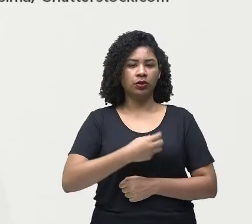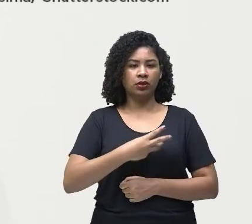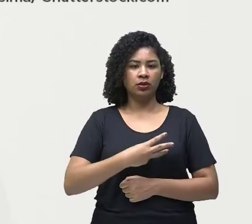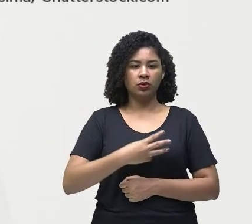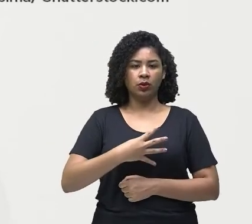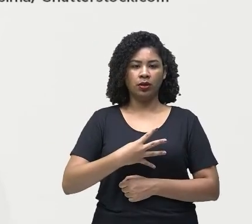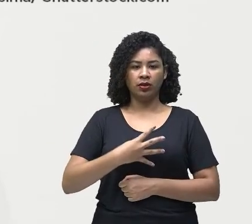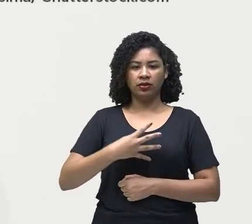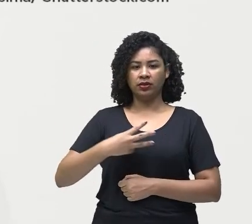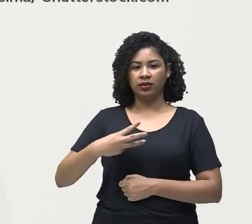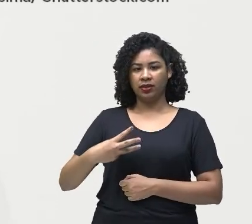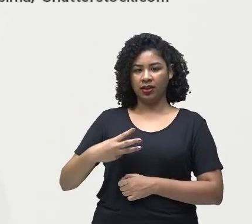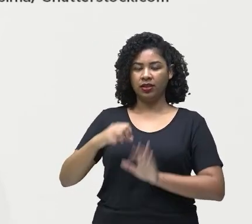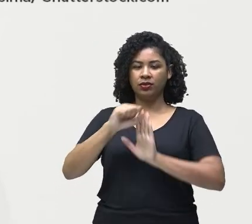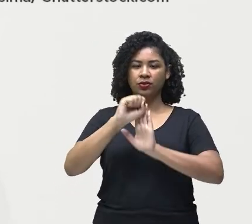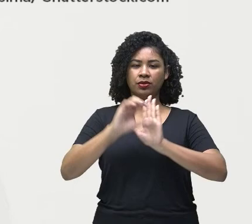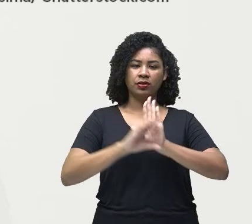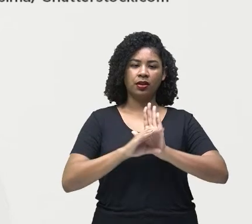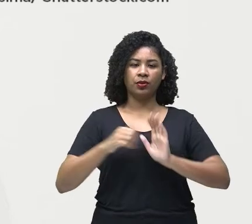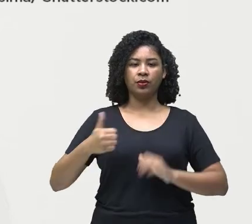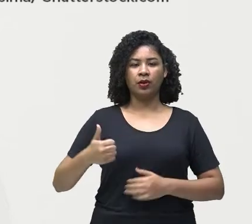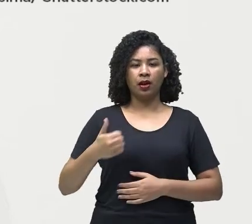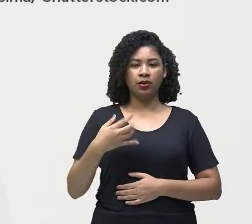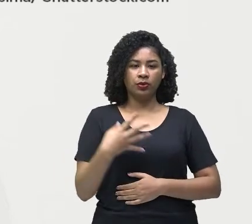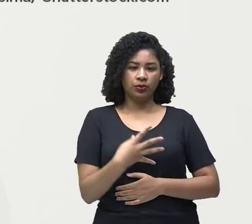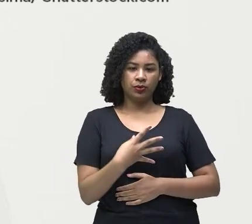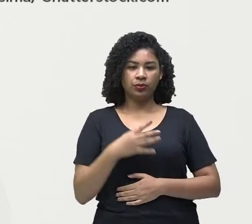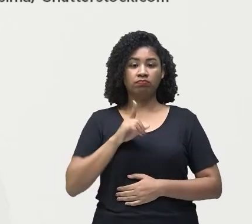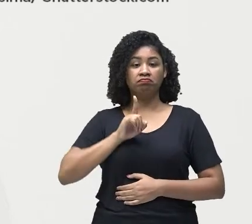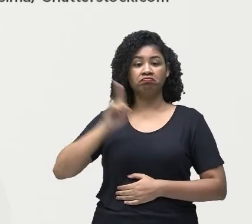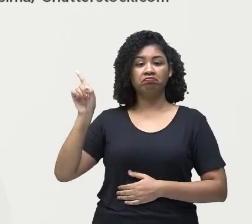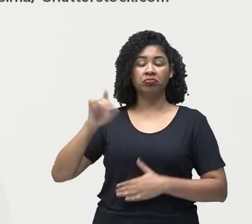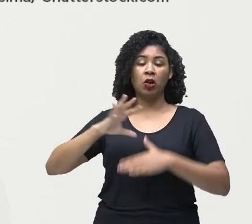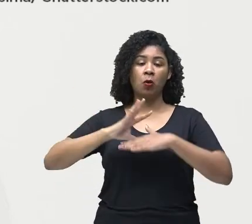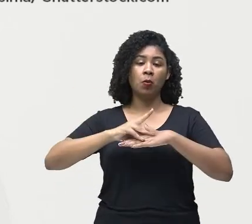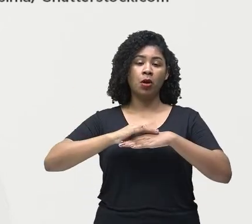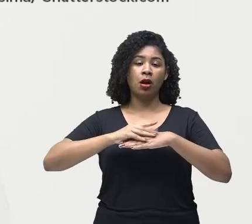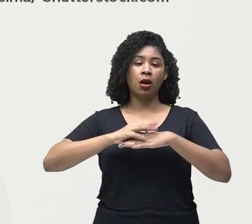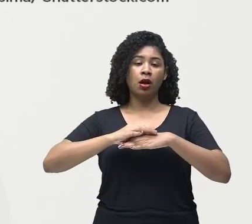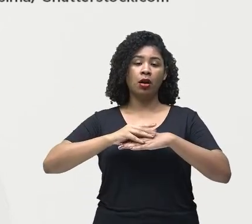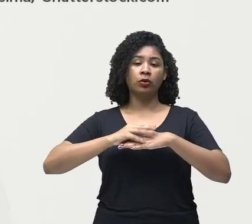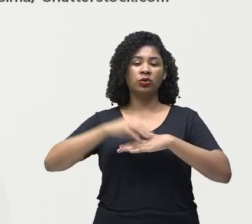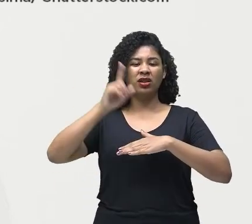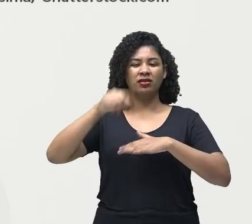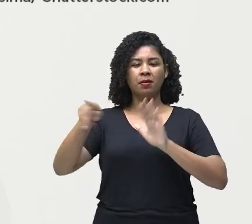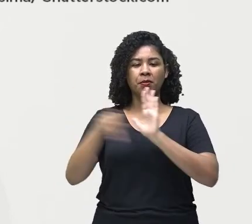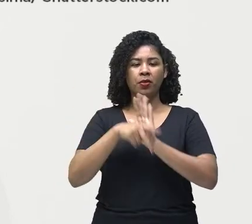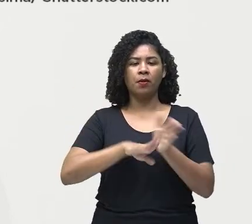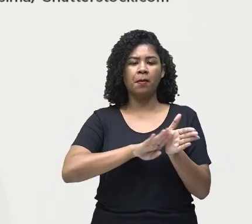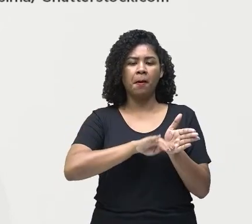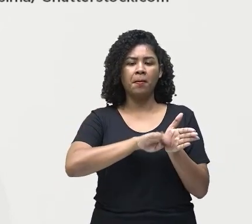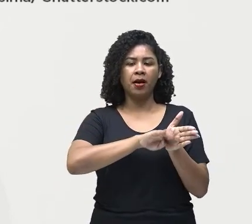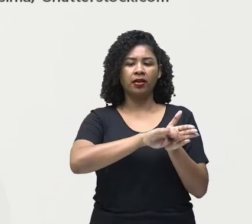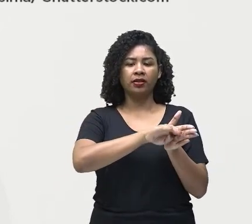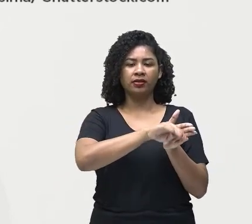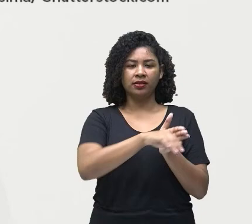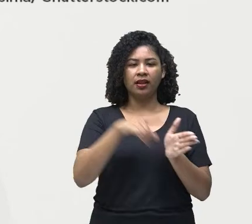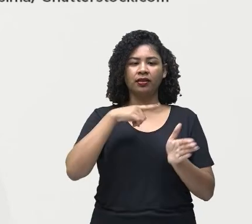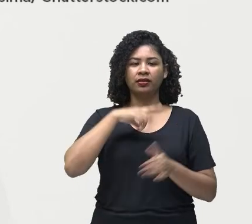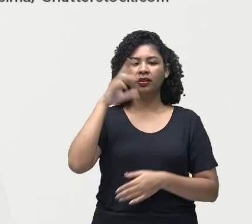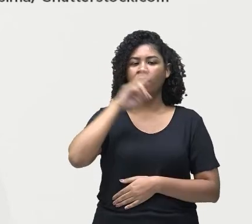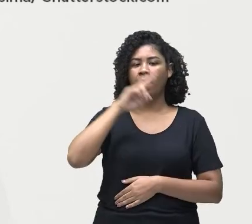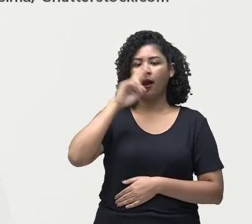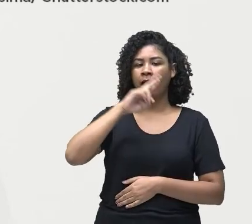1343, ou seja, no século XIV, e é uma doença causada por uma bactéria presente em ratos